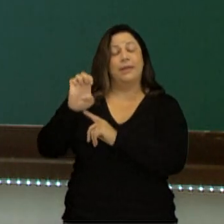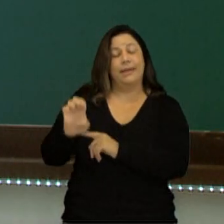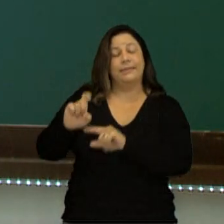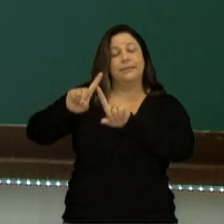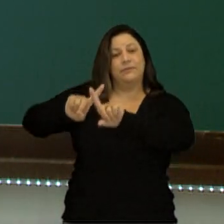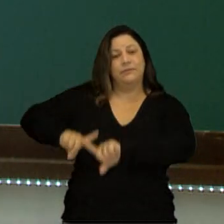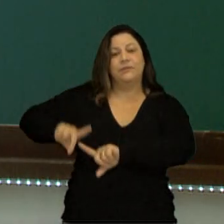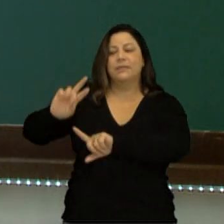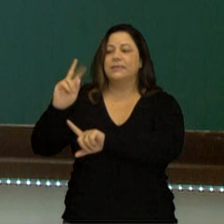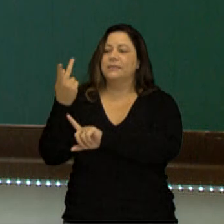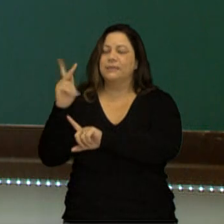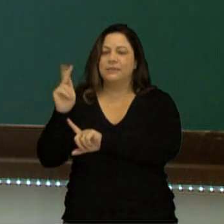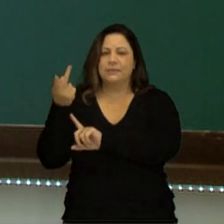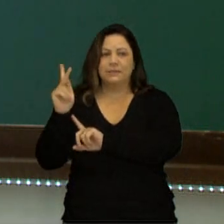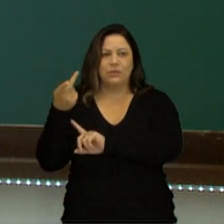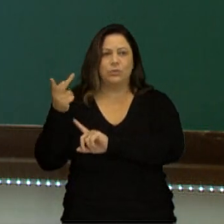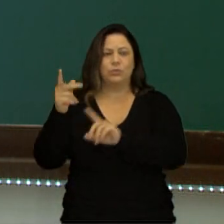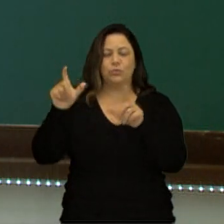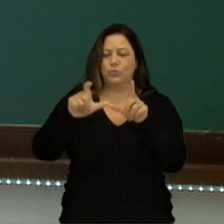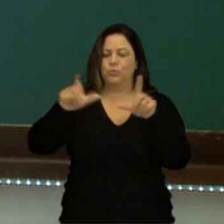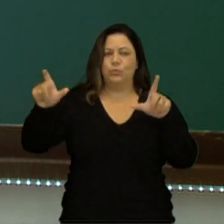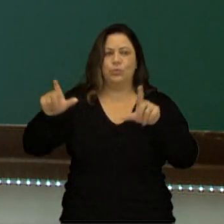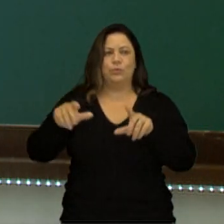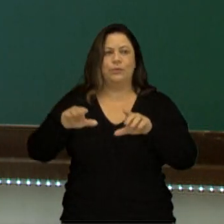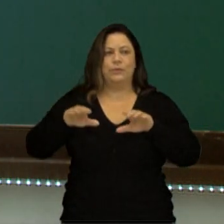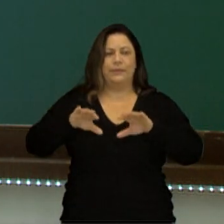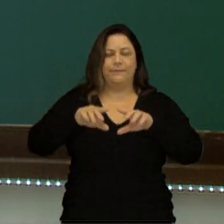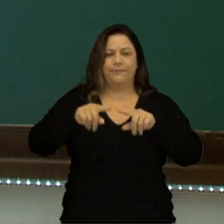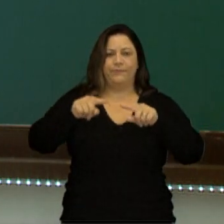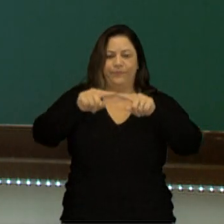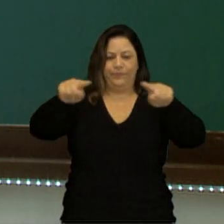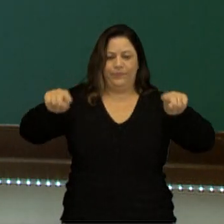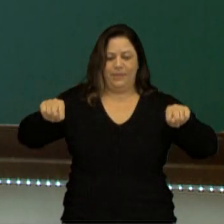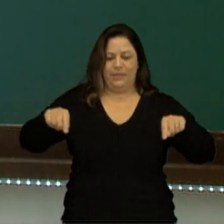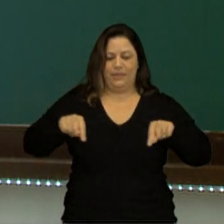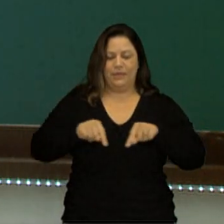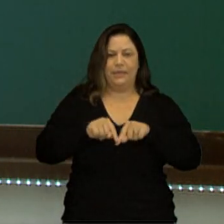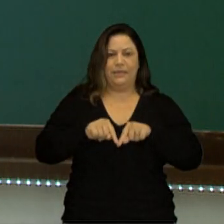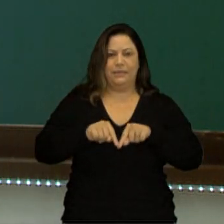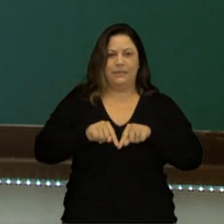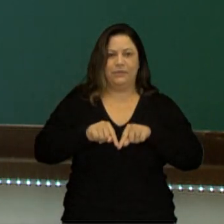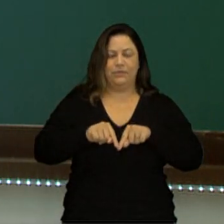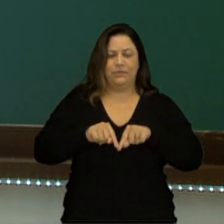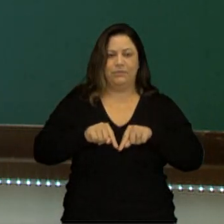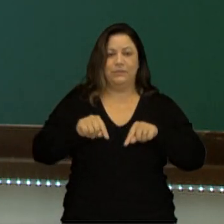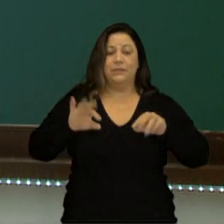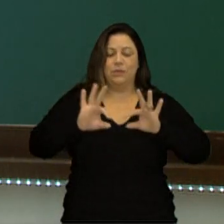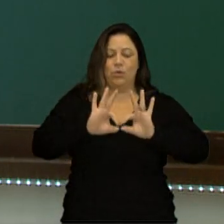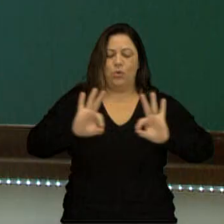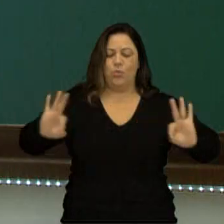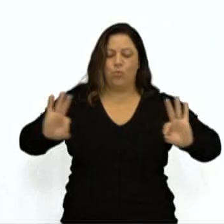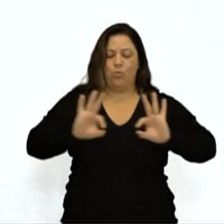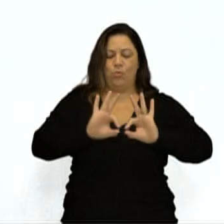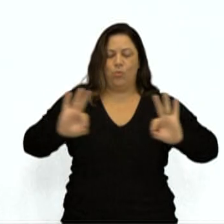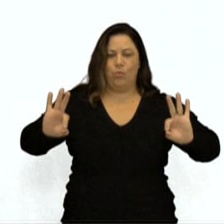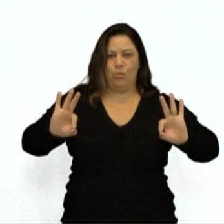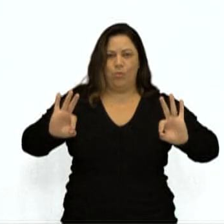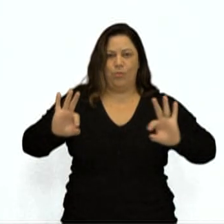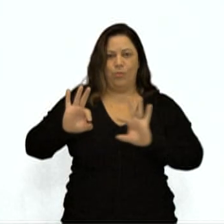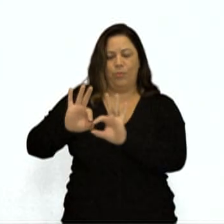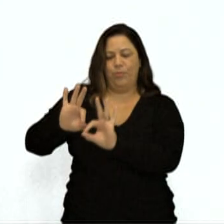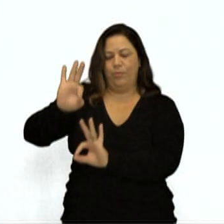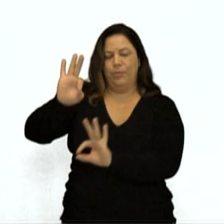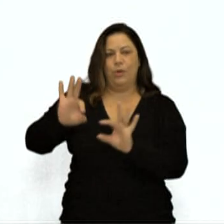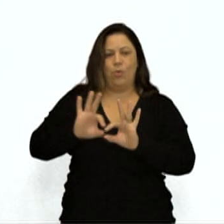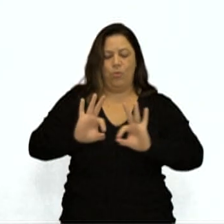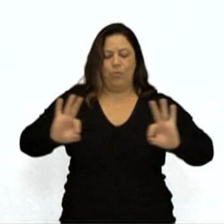base, este lado aqui, ele está em torno do cilindro. Então, seria o comprimento da circunferência, que o